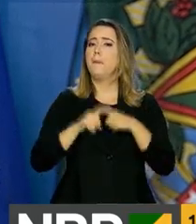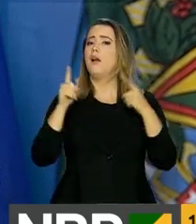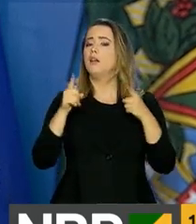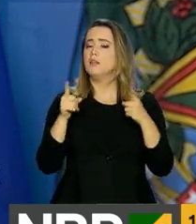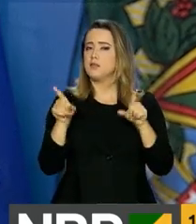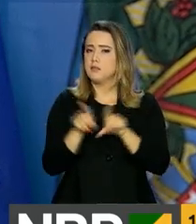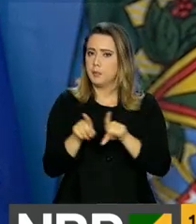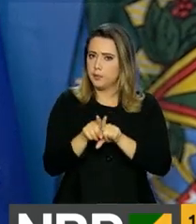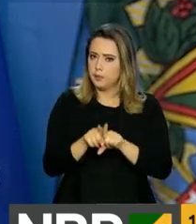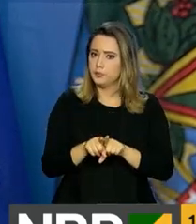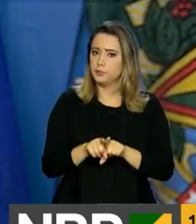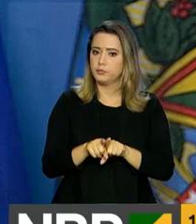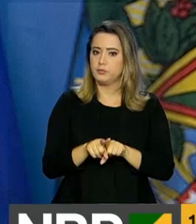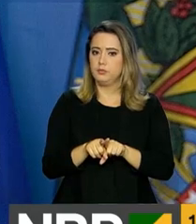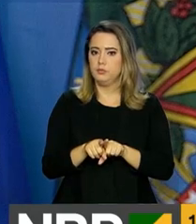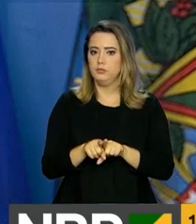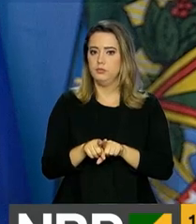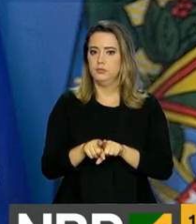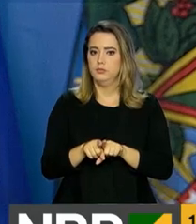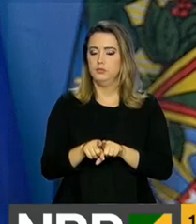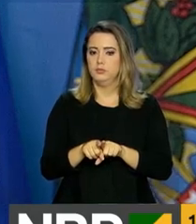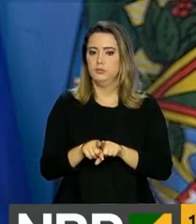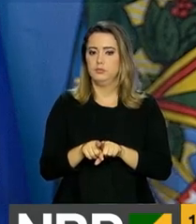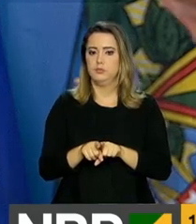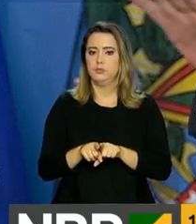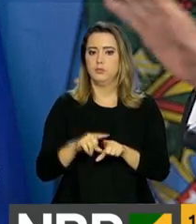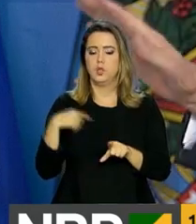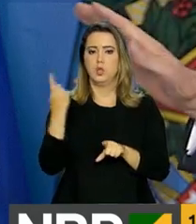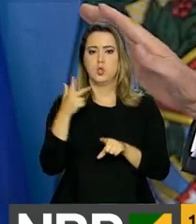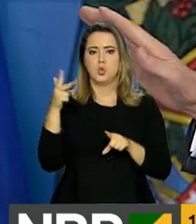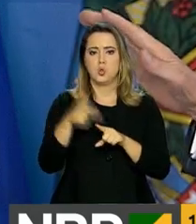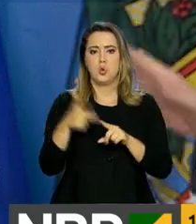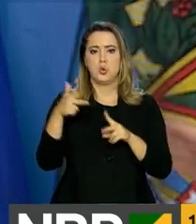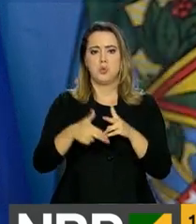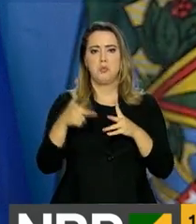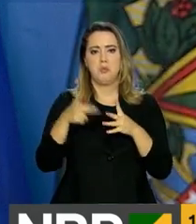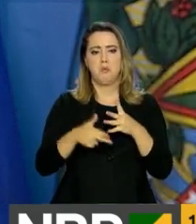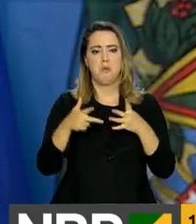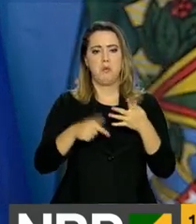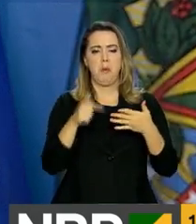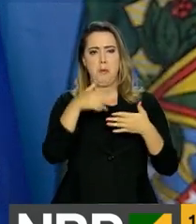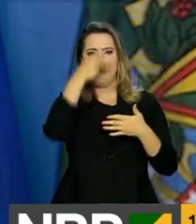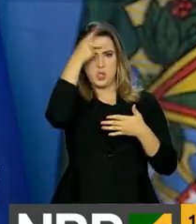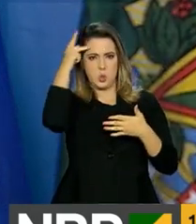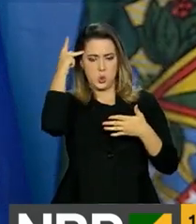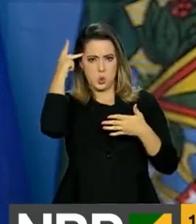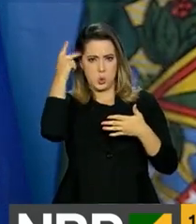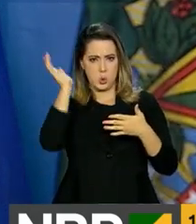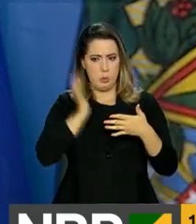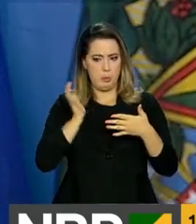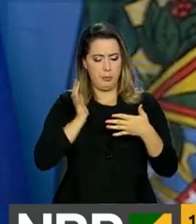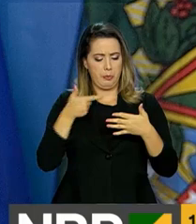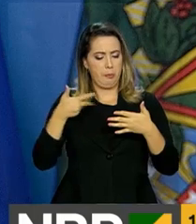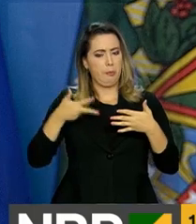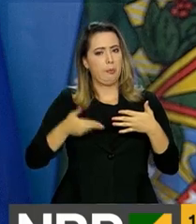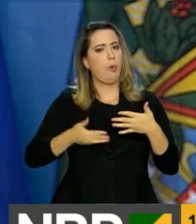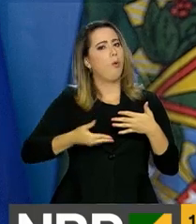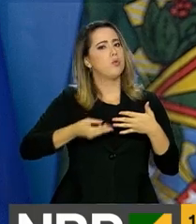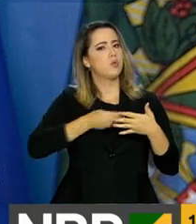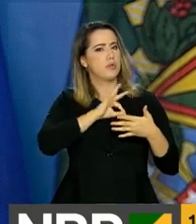lado nós acabamos cortando os privilégios não tem sentido que o trabalhador da iniciativa